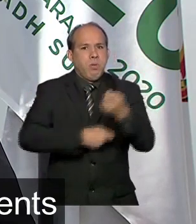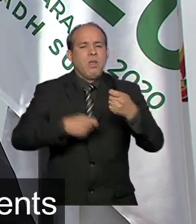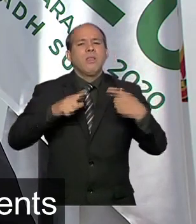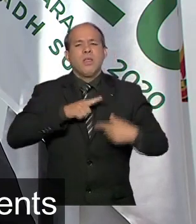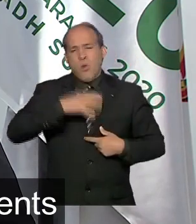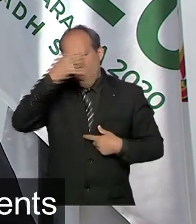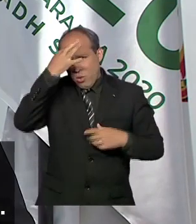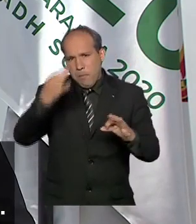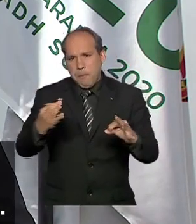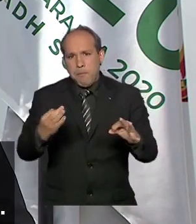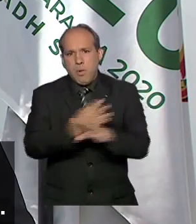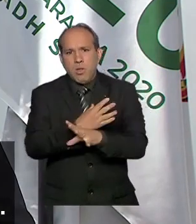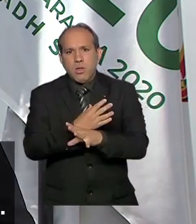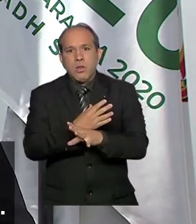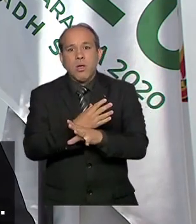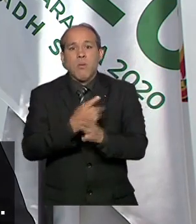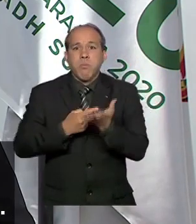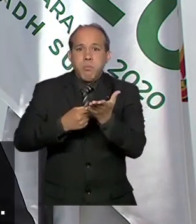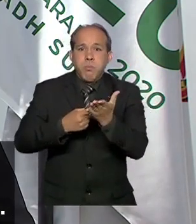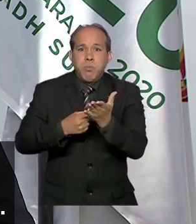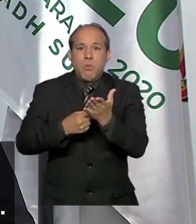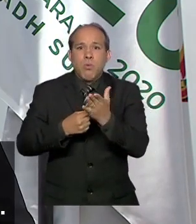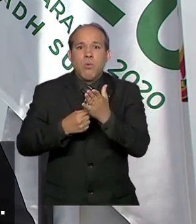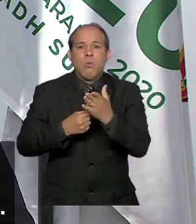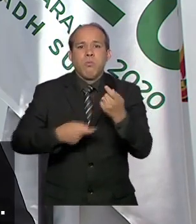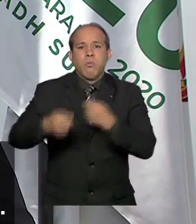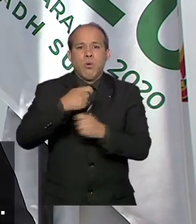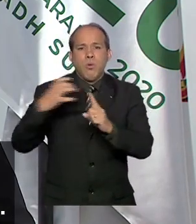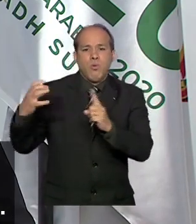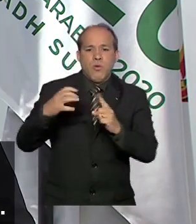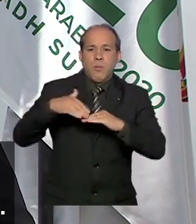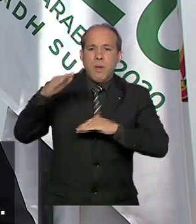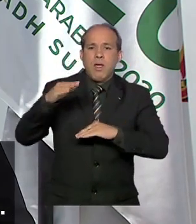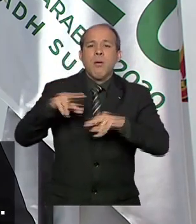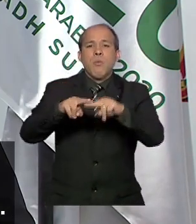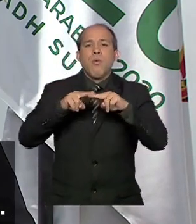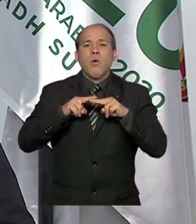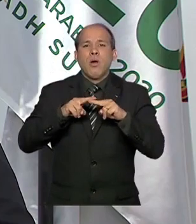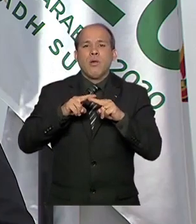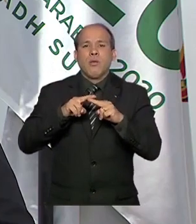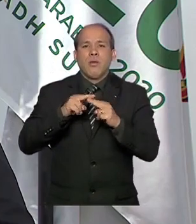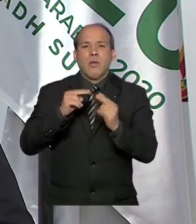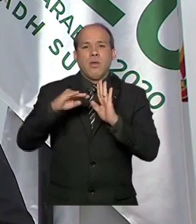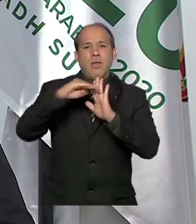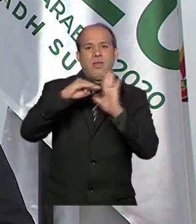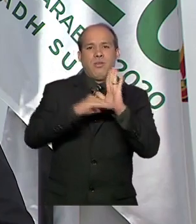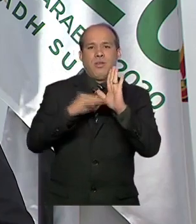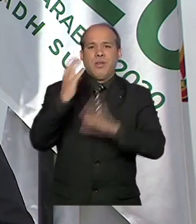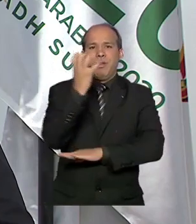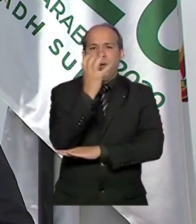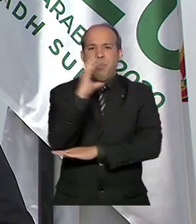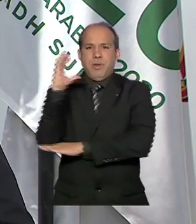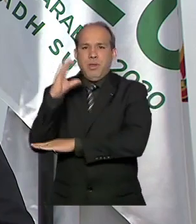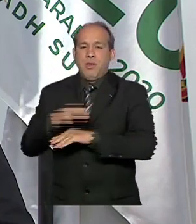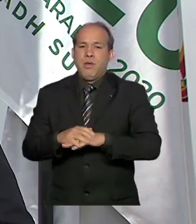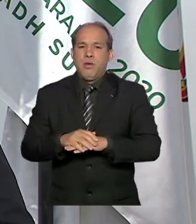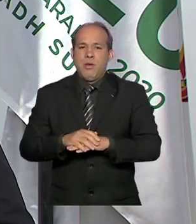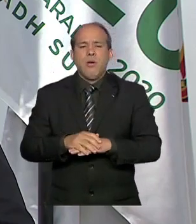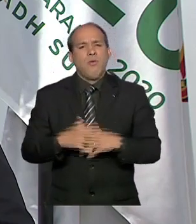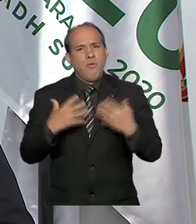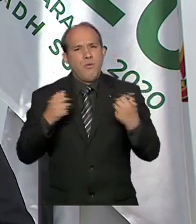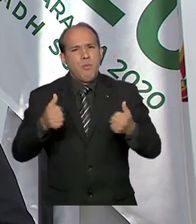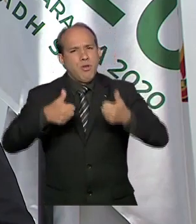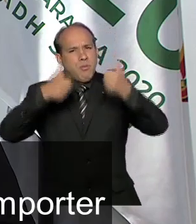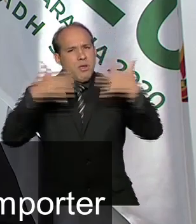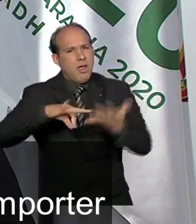de que os acordos comerciais sofre cada vez mais influência da genta ambiental por isso vamos usar a realidade